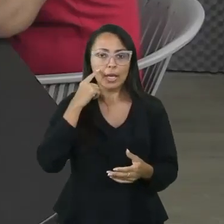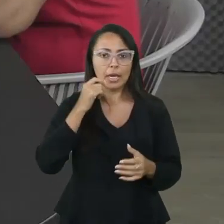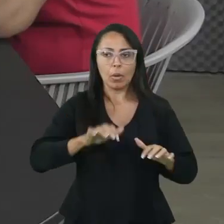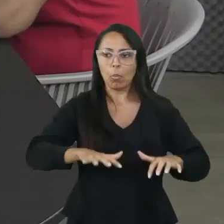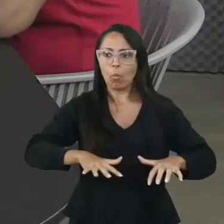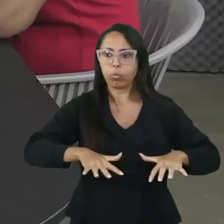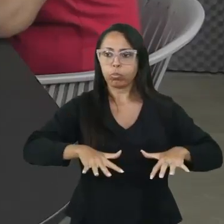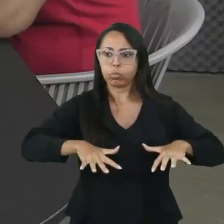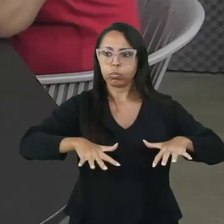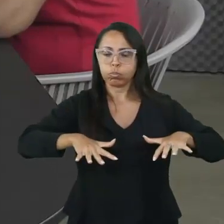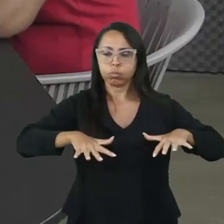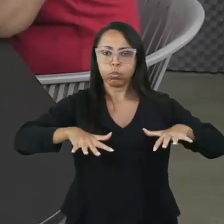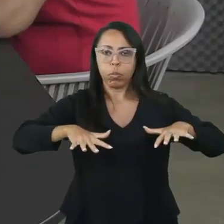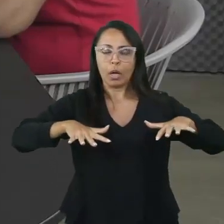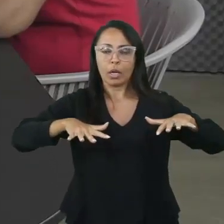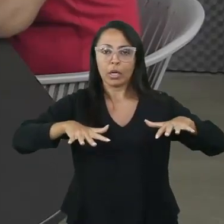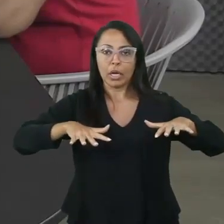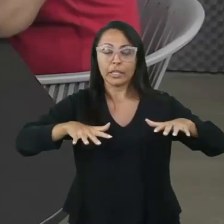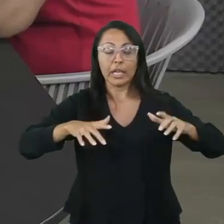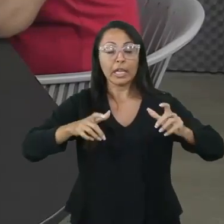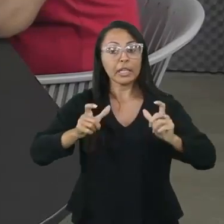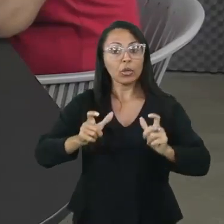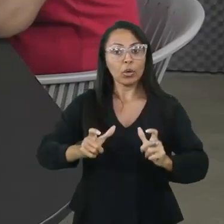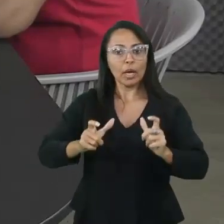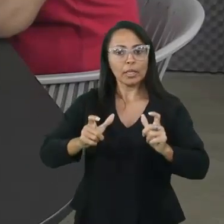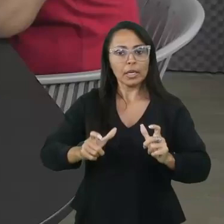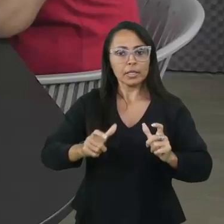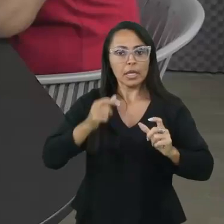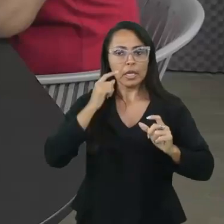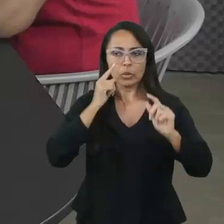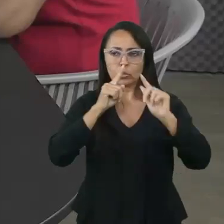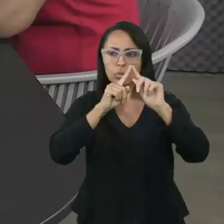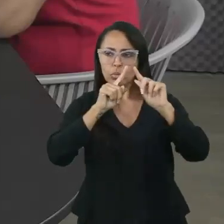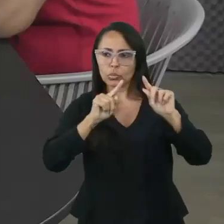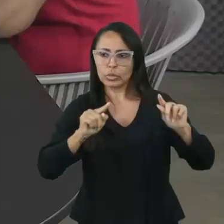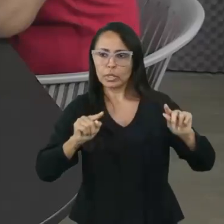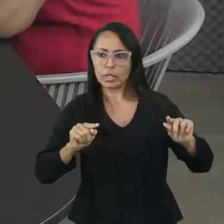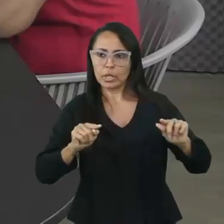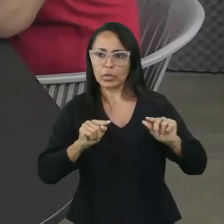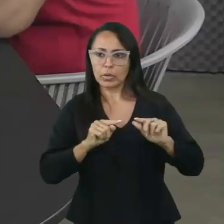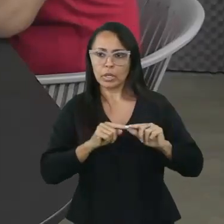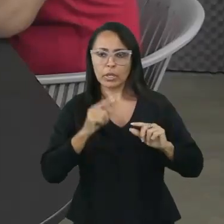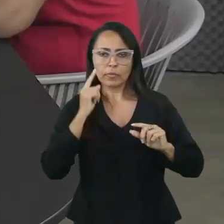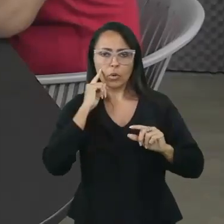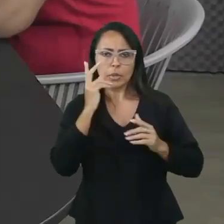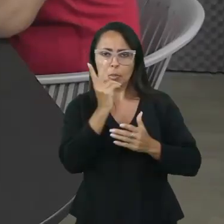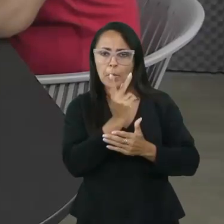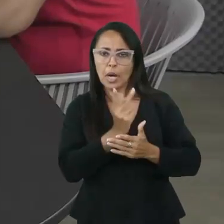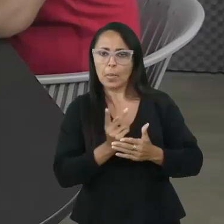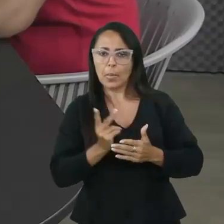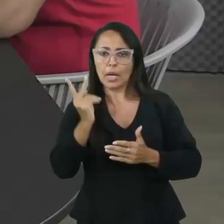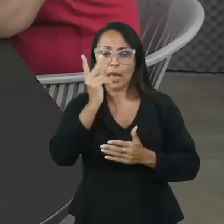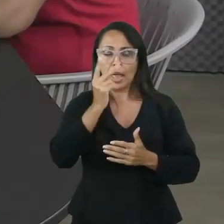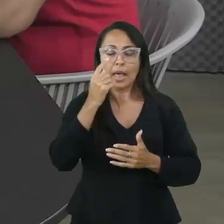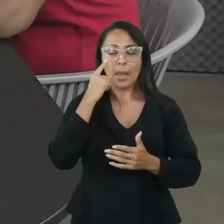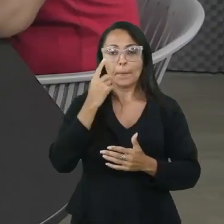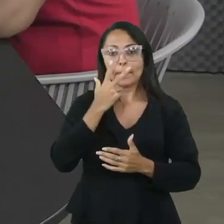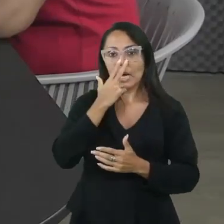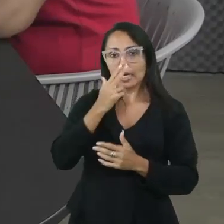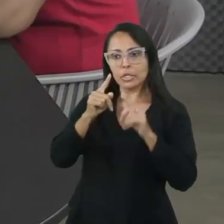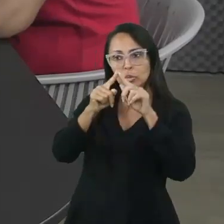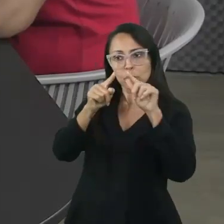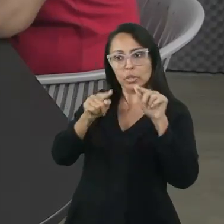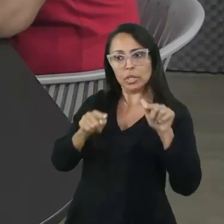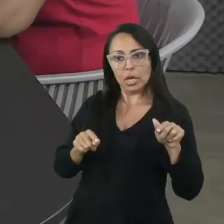né? E ela está localizada em um triângulo, né? Você imagina a Brasília Teimosa, se você vê o mapa, você vai ver que ela parece um triângulo, quase